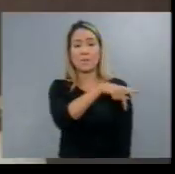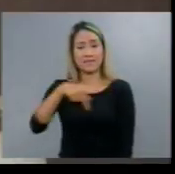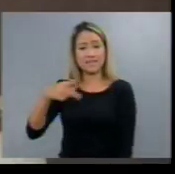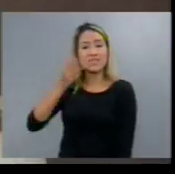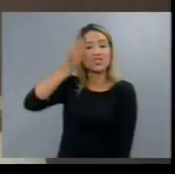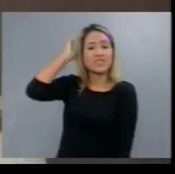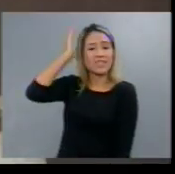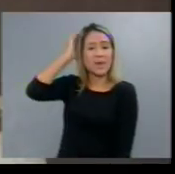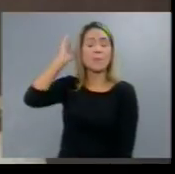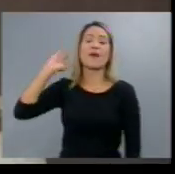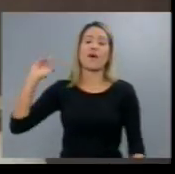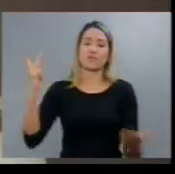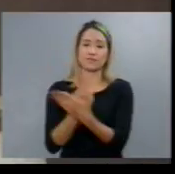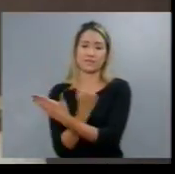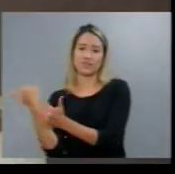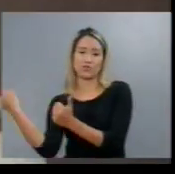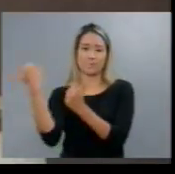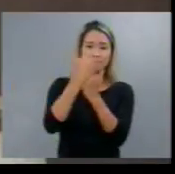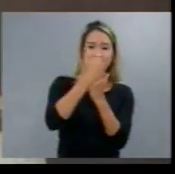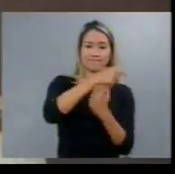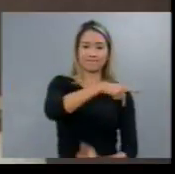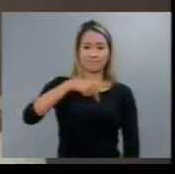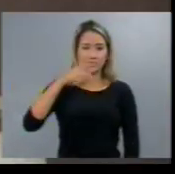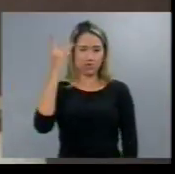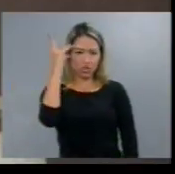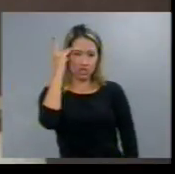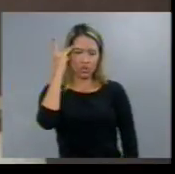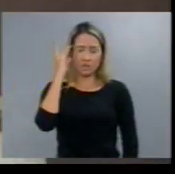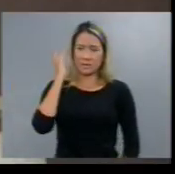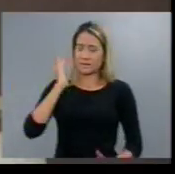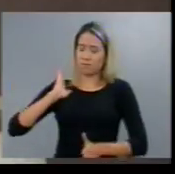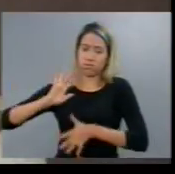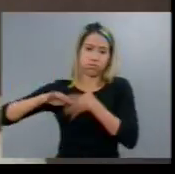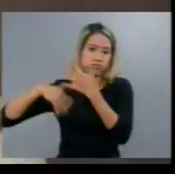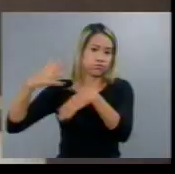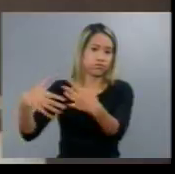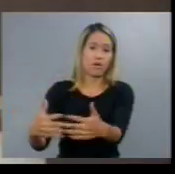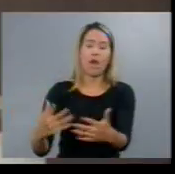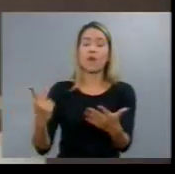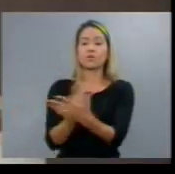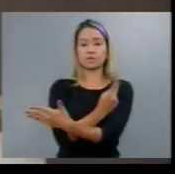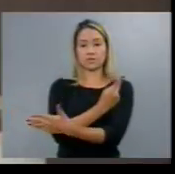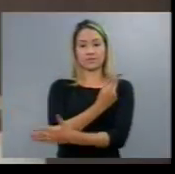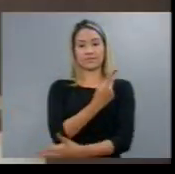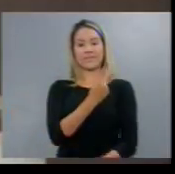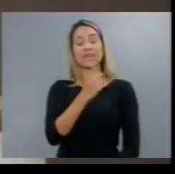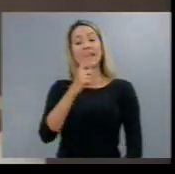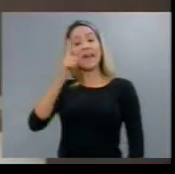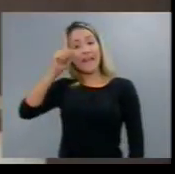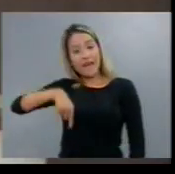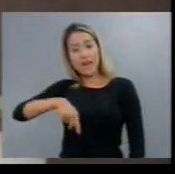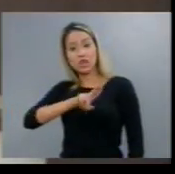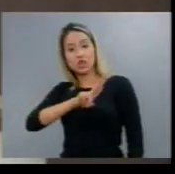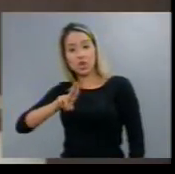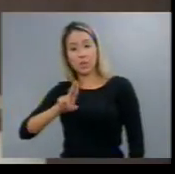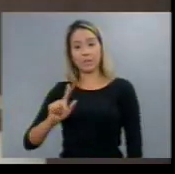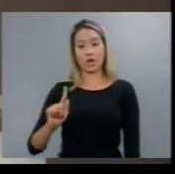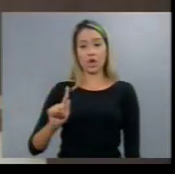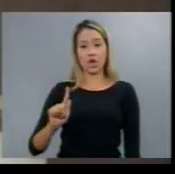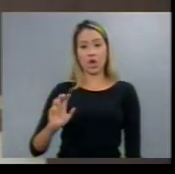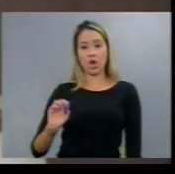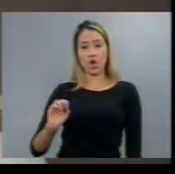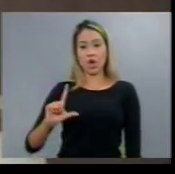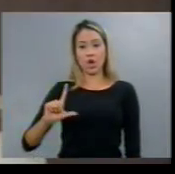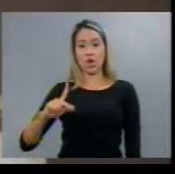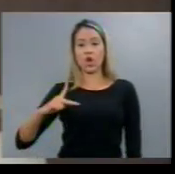exercício, é que as motivações para o golpe foram indiscutivelmente barrar